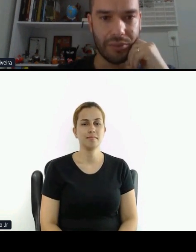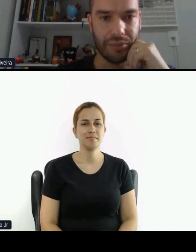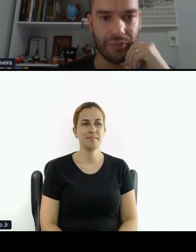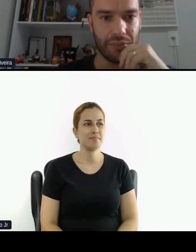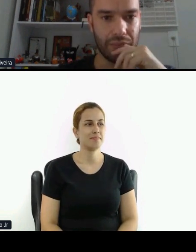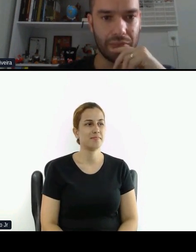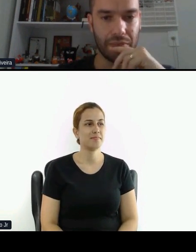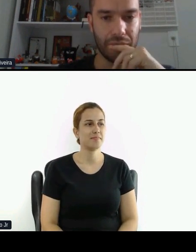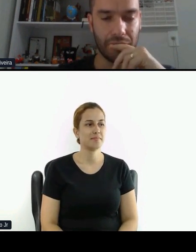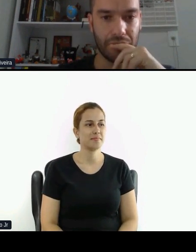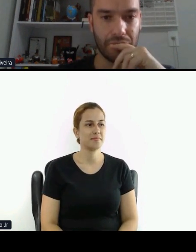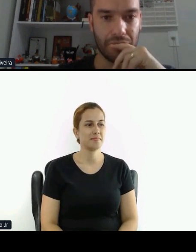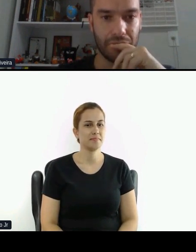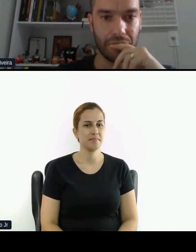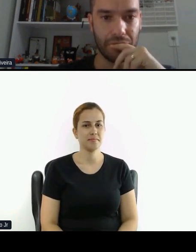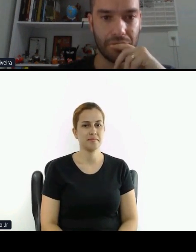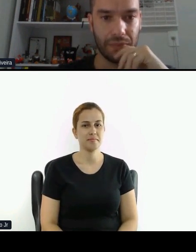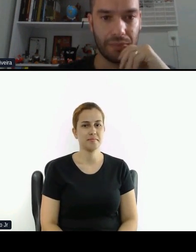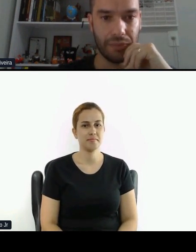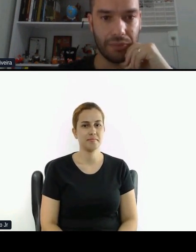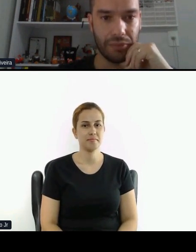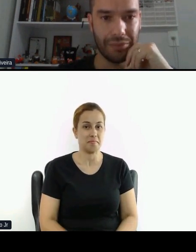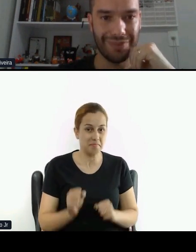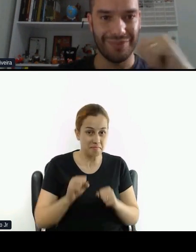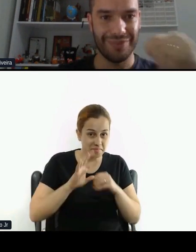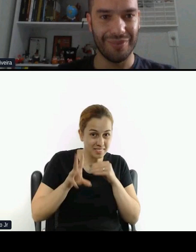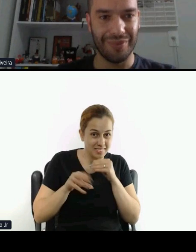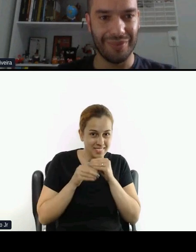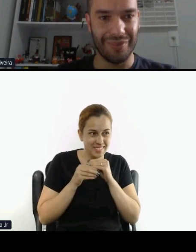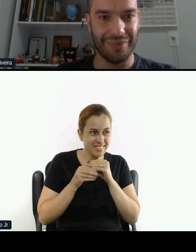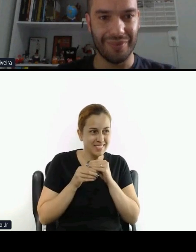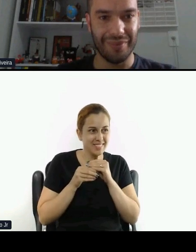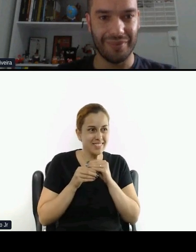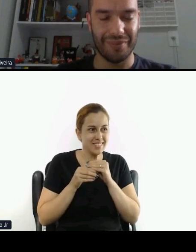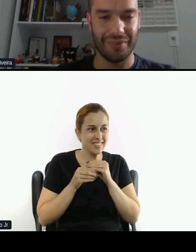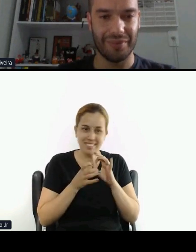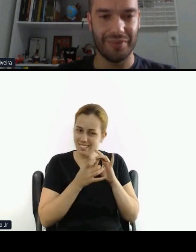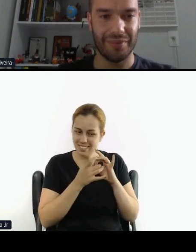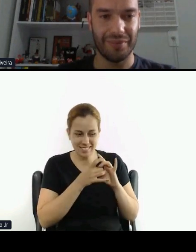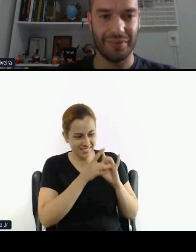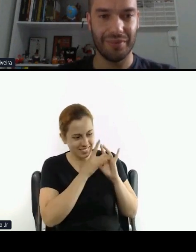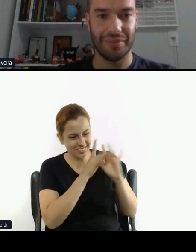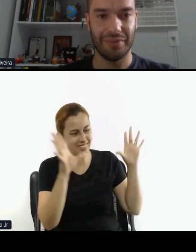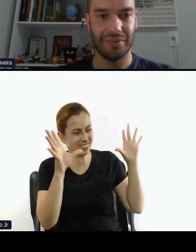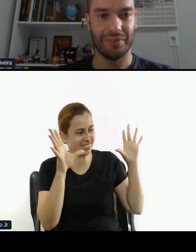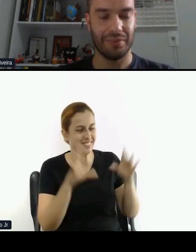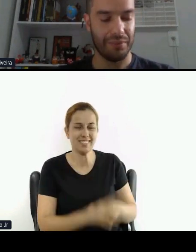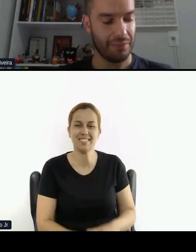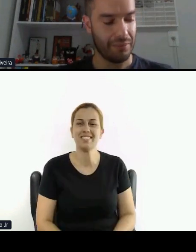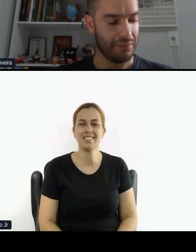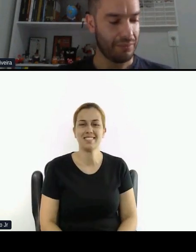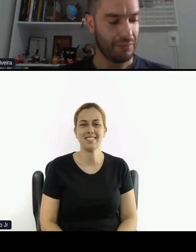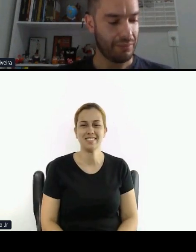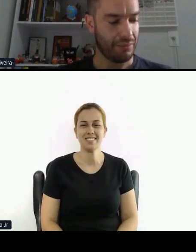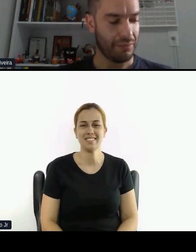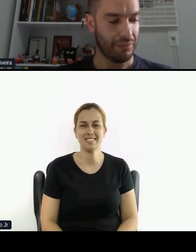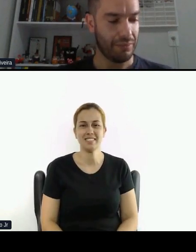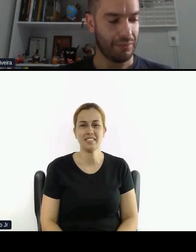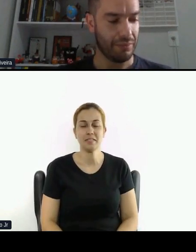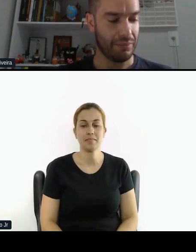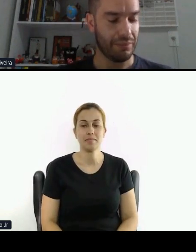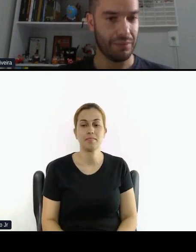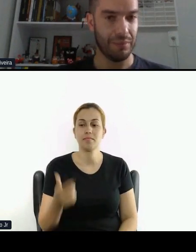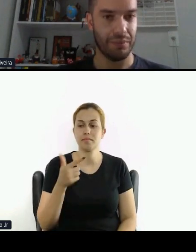Eu posso dar segmento aqui. Claro, por favor. Okay. Aí a segunda questão que